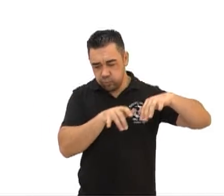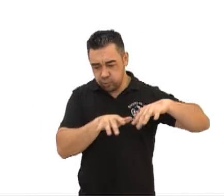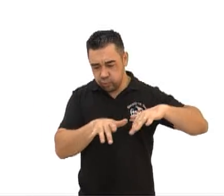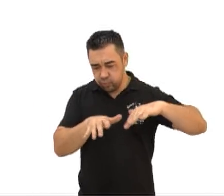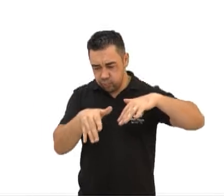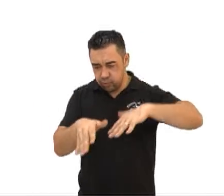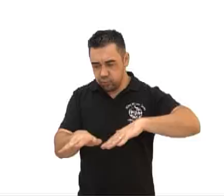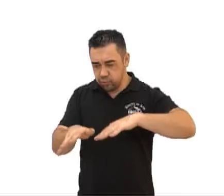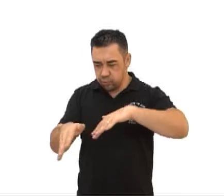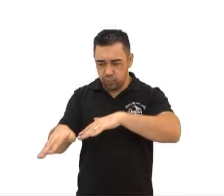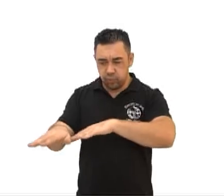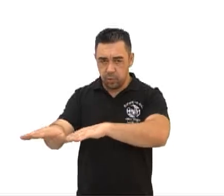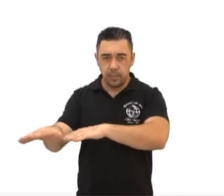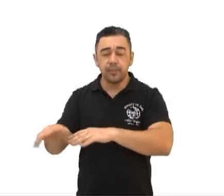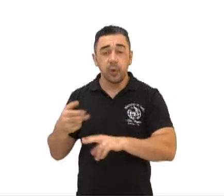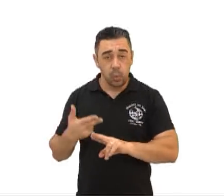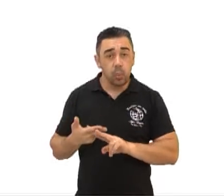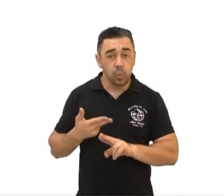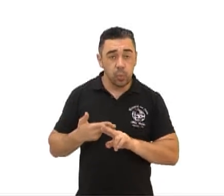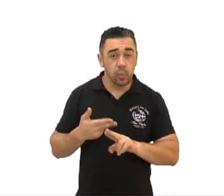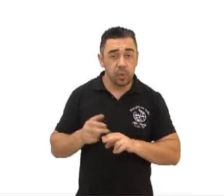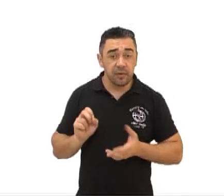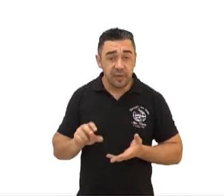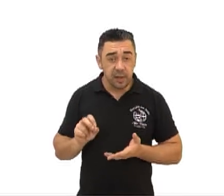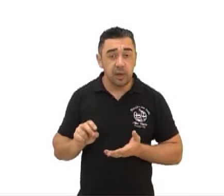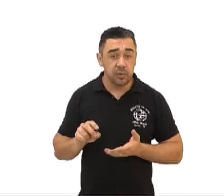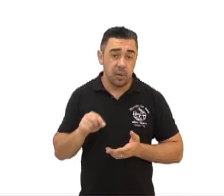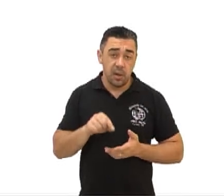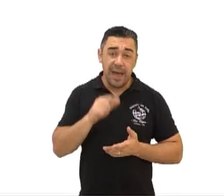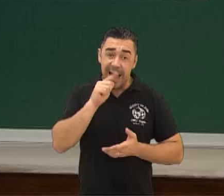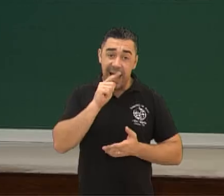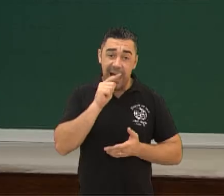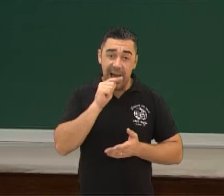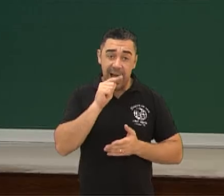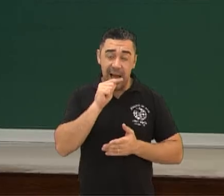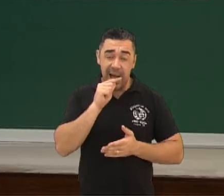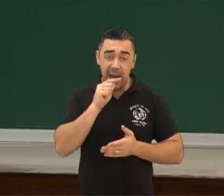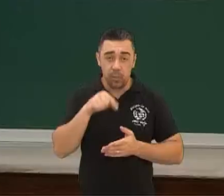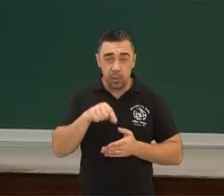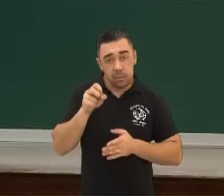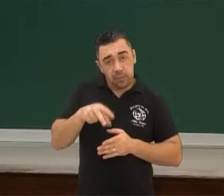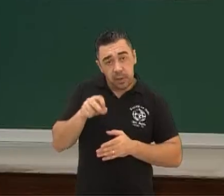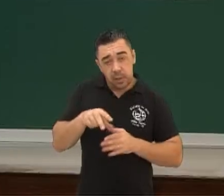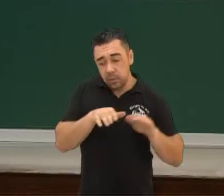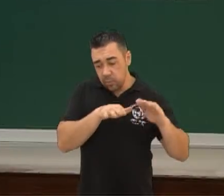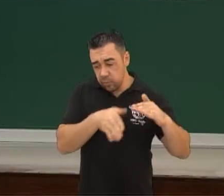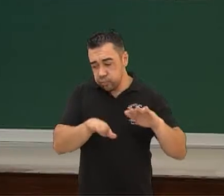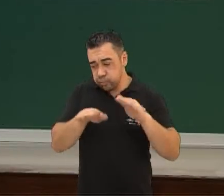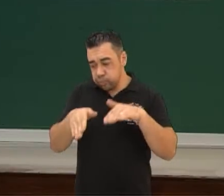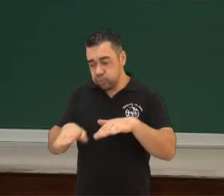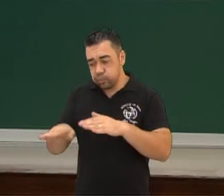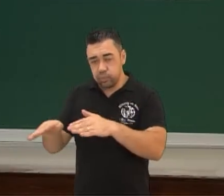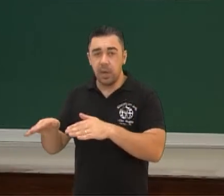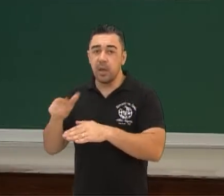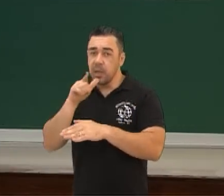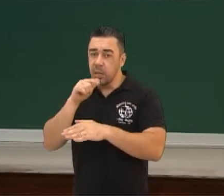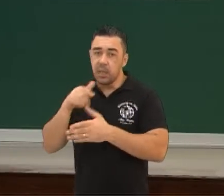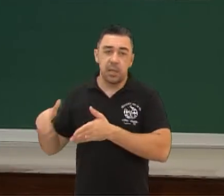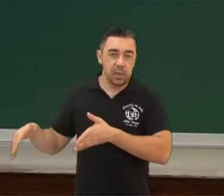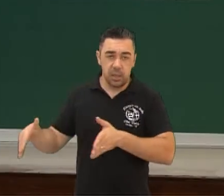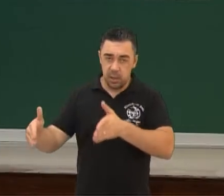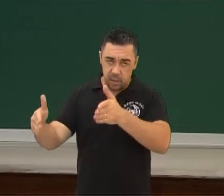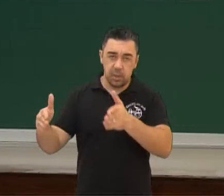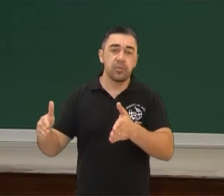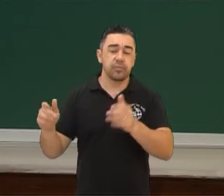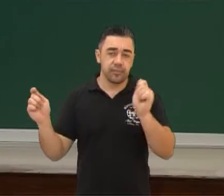onde foi utilizado o agrotóxico, ela carrega os resíduos do agrotóxico até os rios, trazendo a